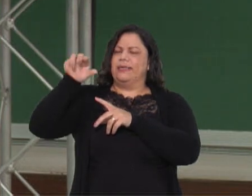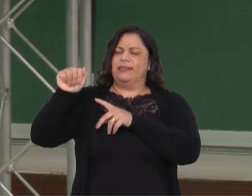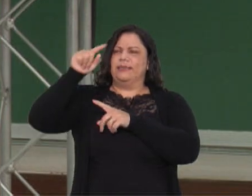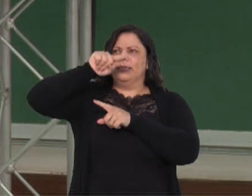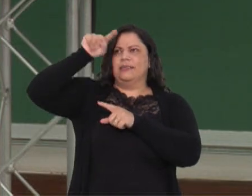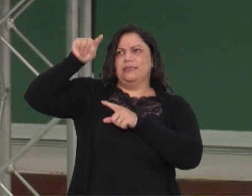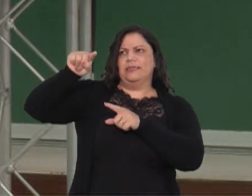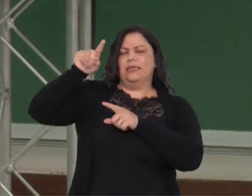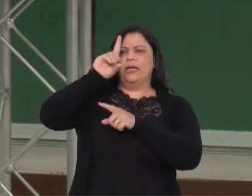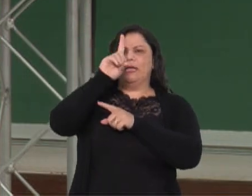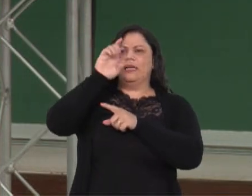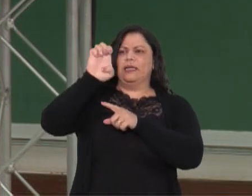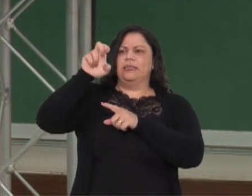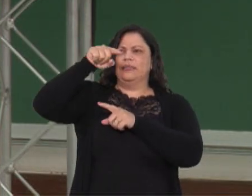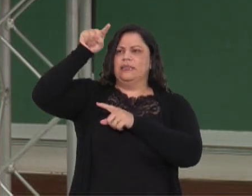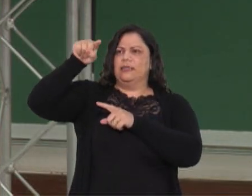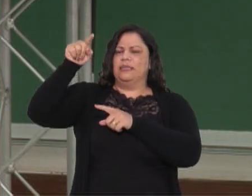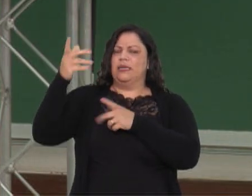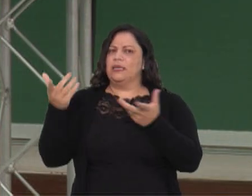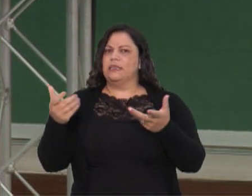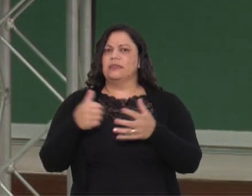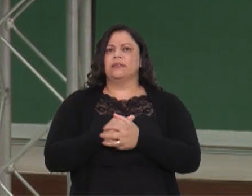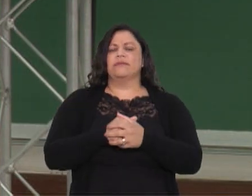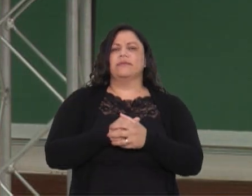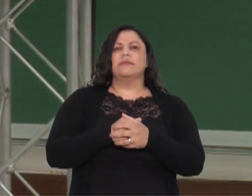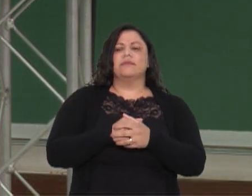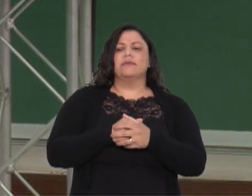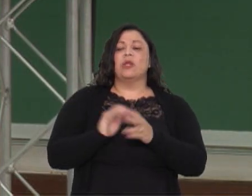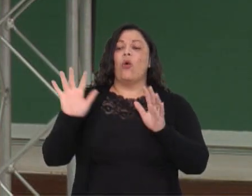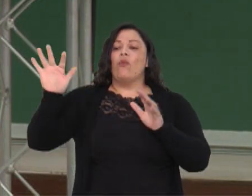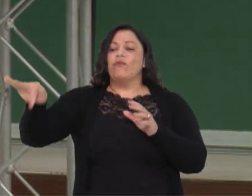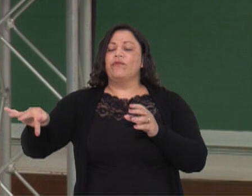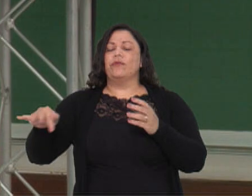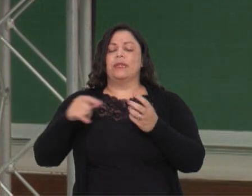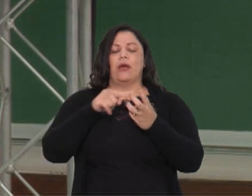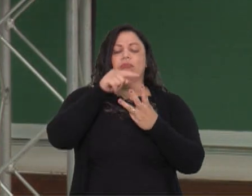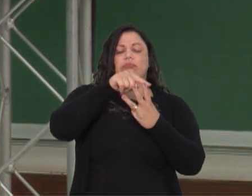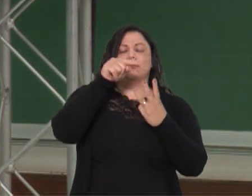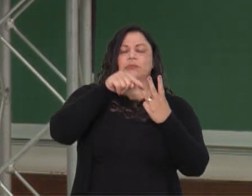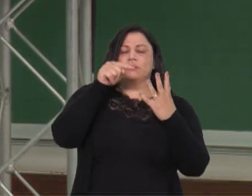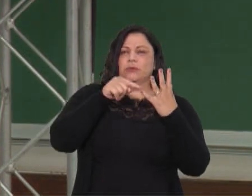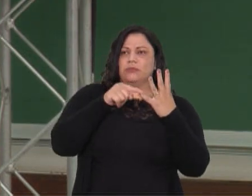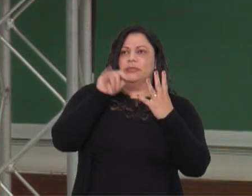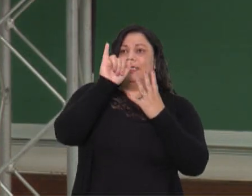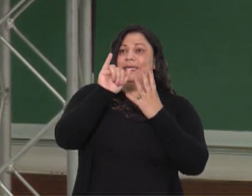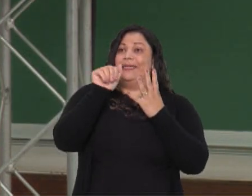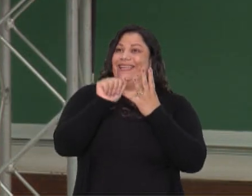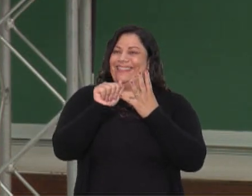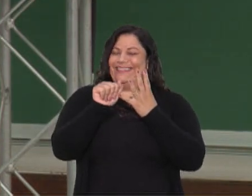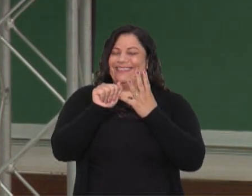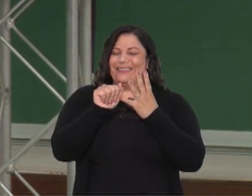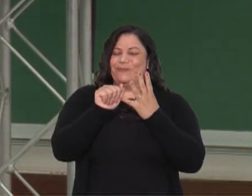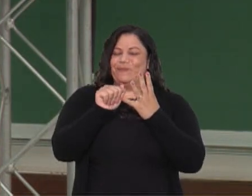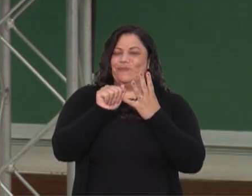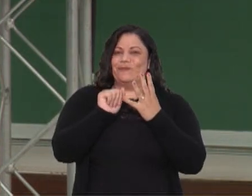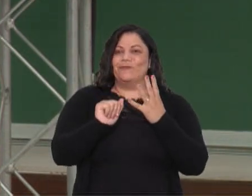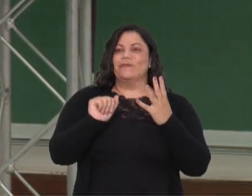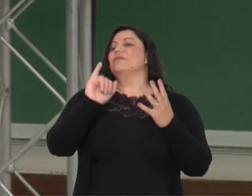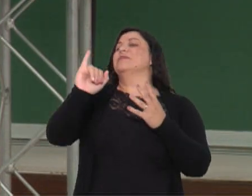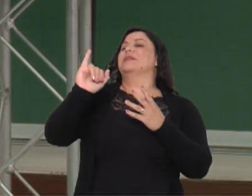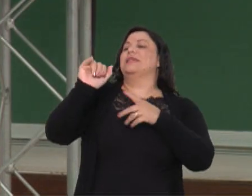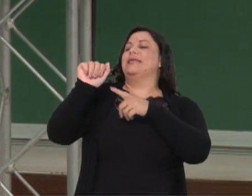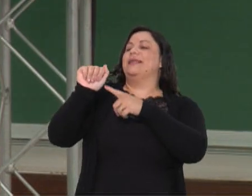Porque termina em ias. Ias. Então, uma dica, quando as palavras terminam